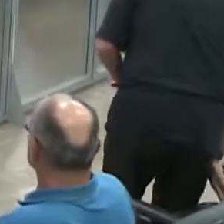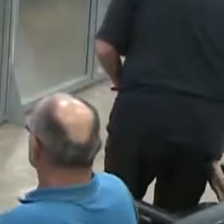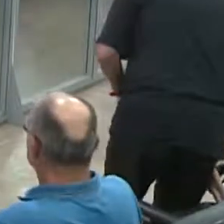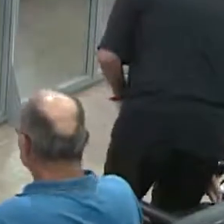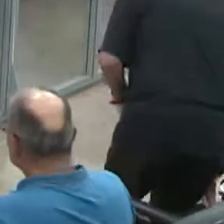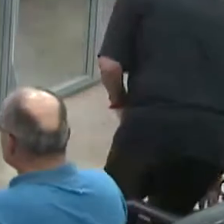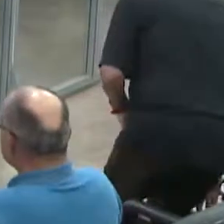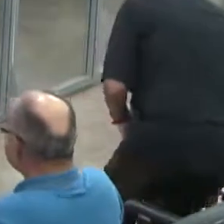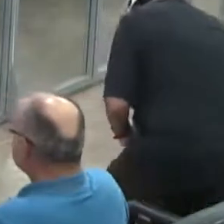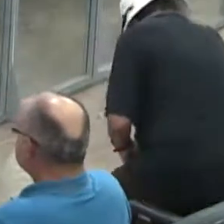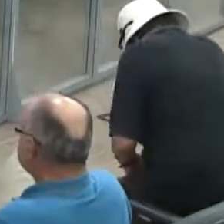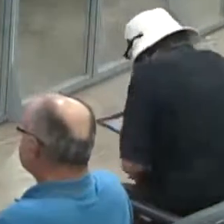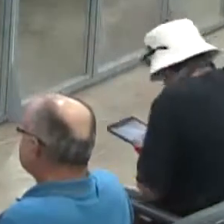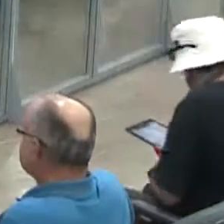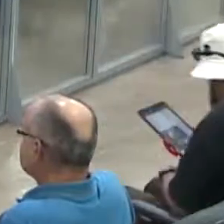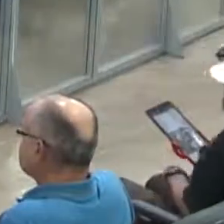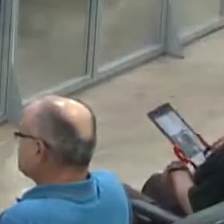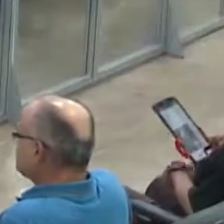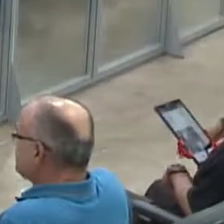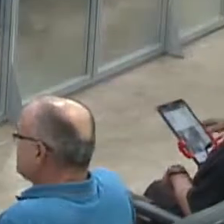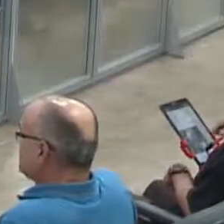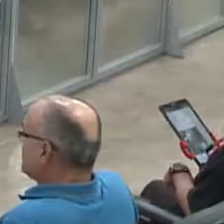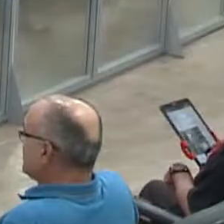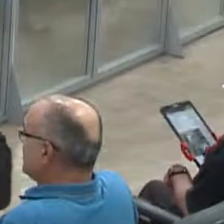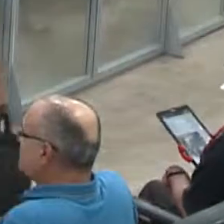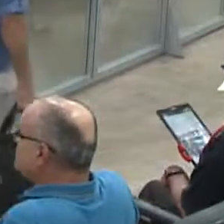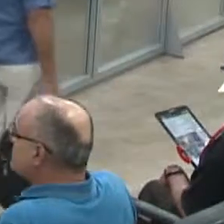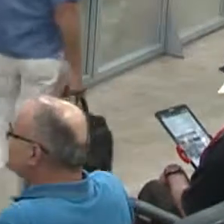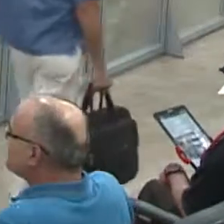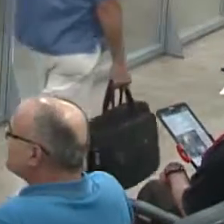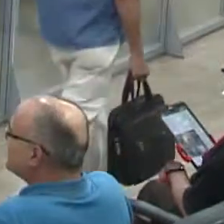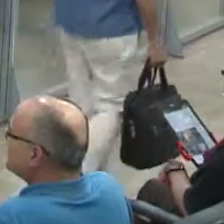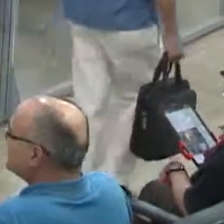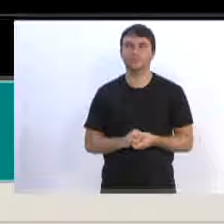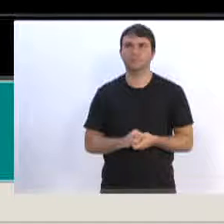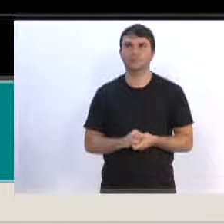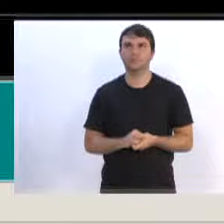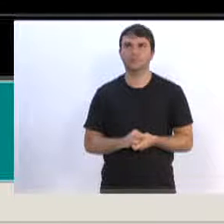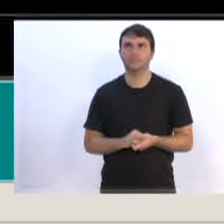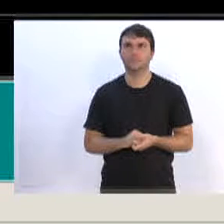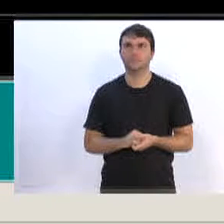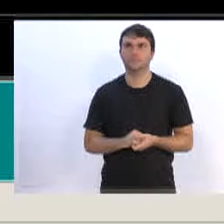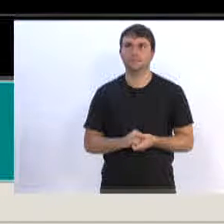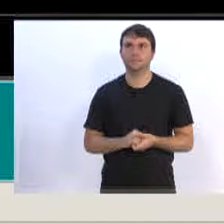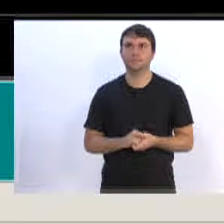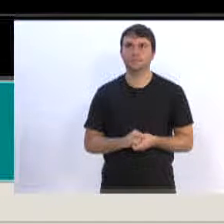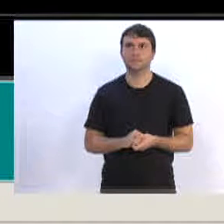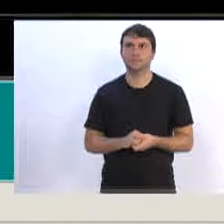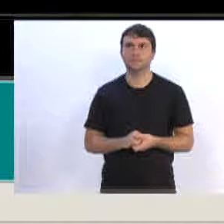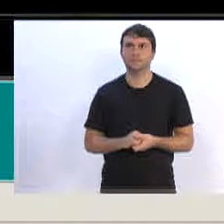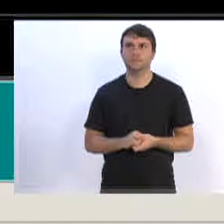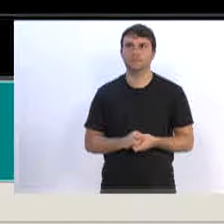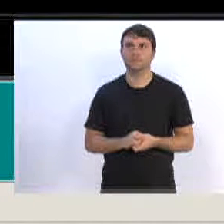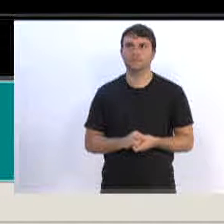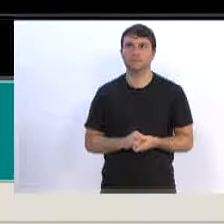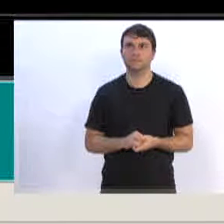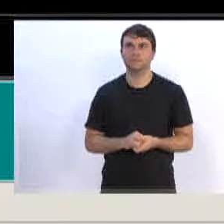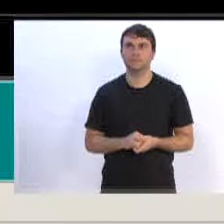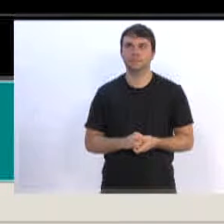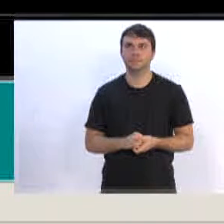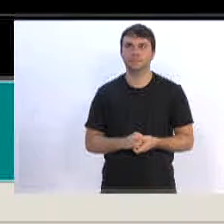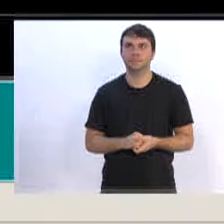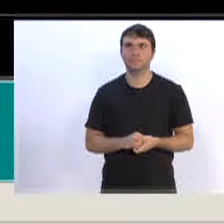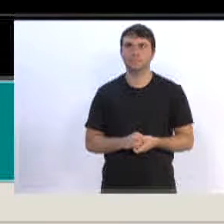foram discutidos e aprovados nas sessões ordinária e extraordinária realizadas na quinta-feira, 4 projetos de lei